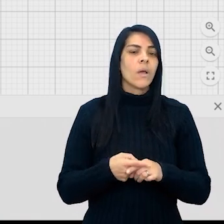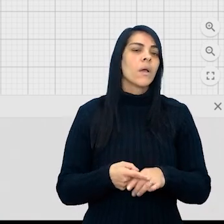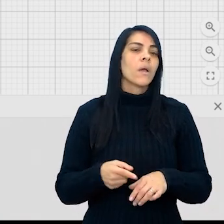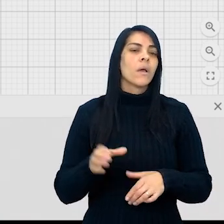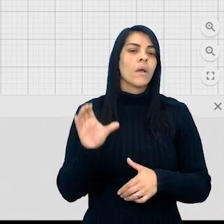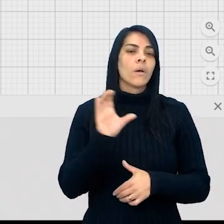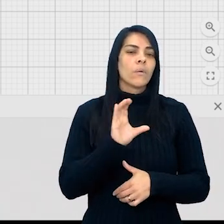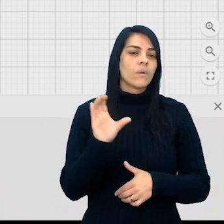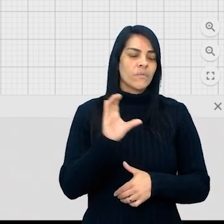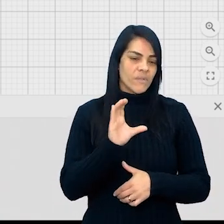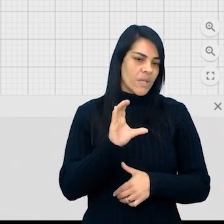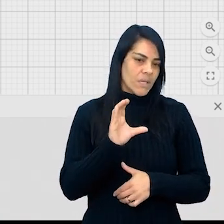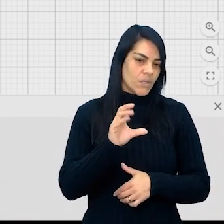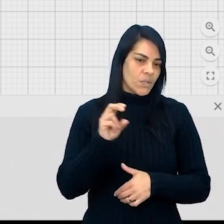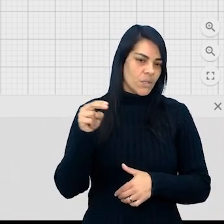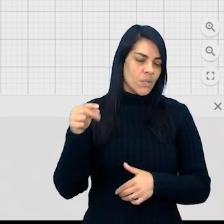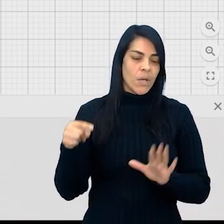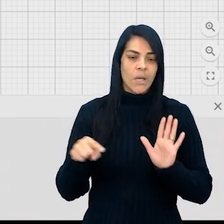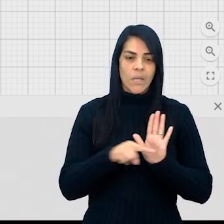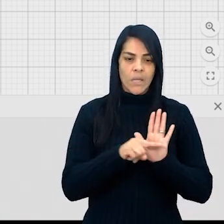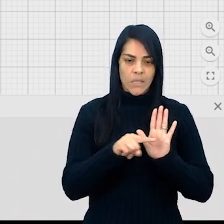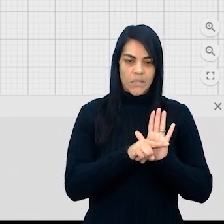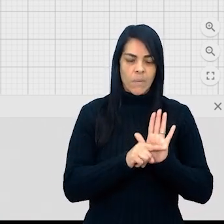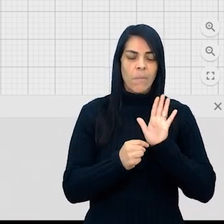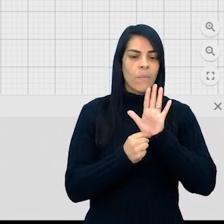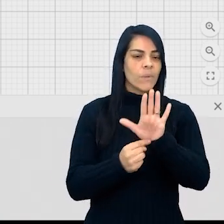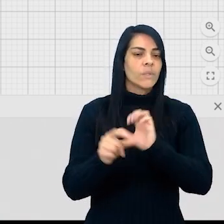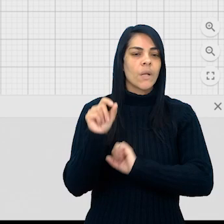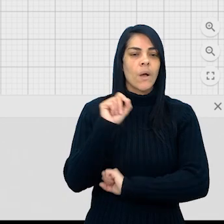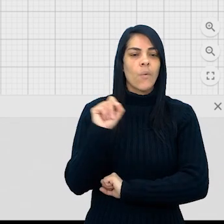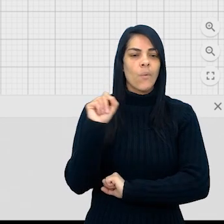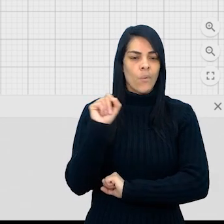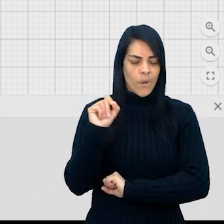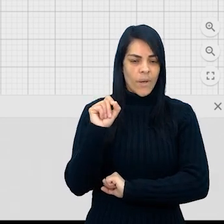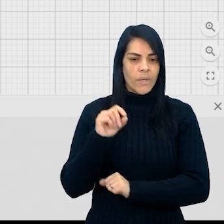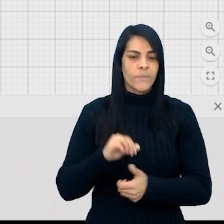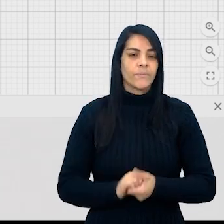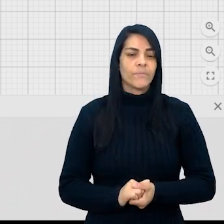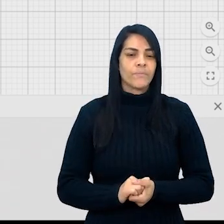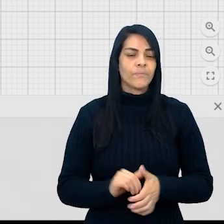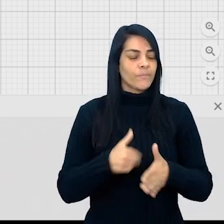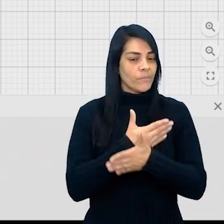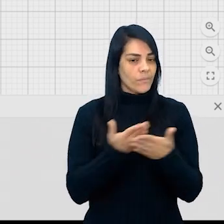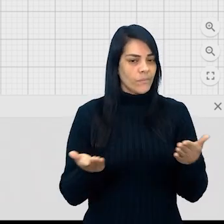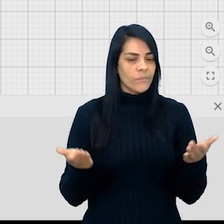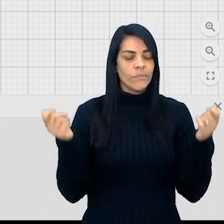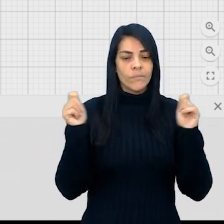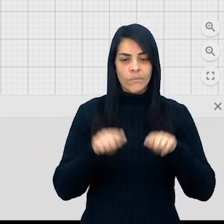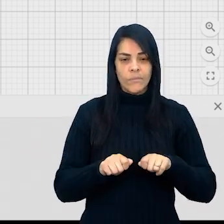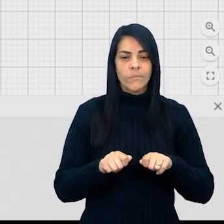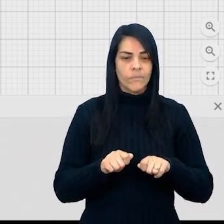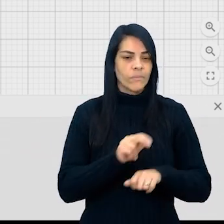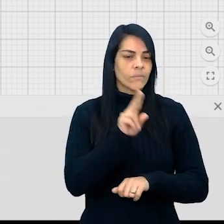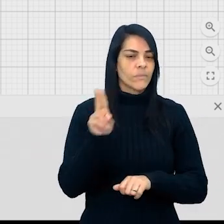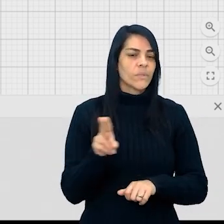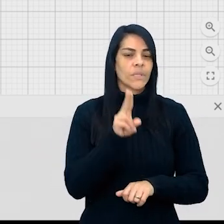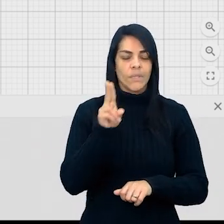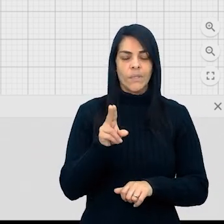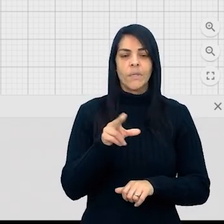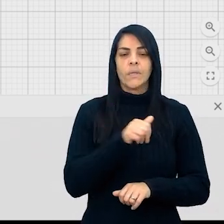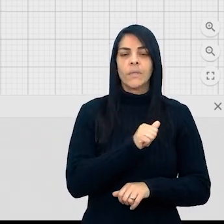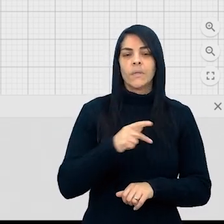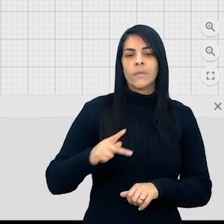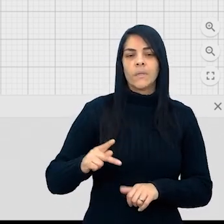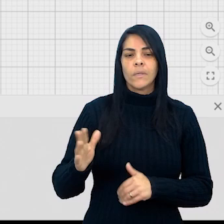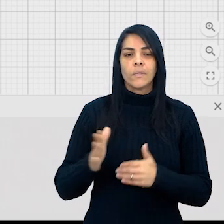negativo, que é justamente para mostrar que nós podemos utilizar esse aplicativo